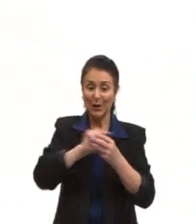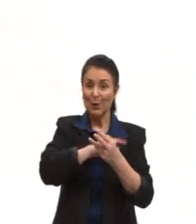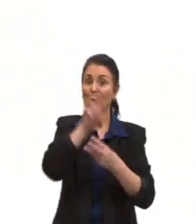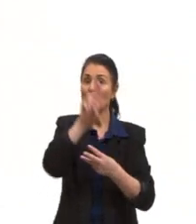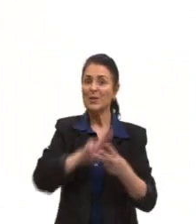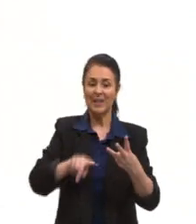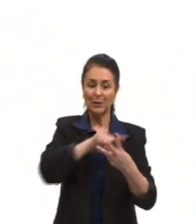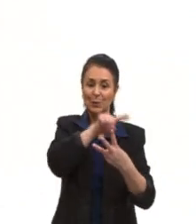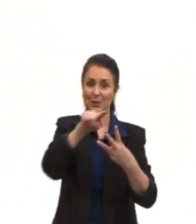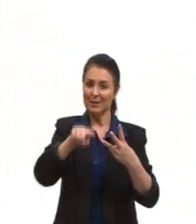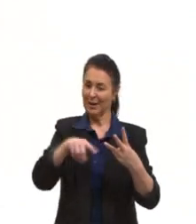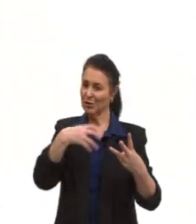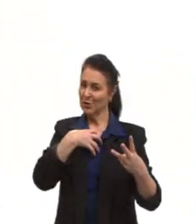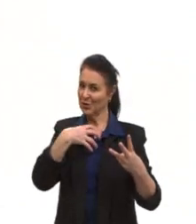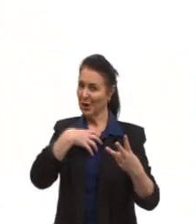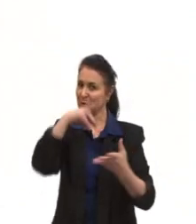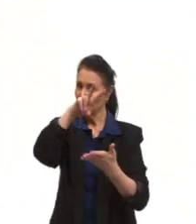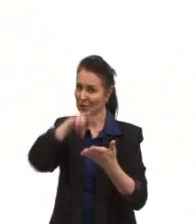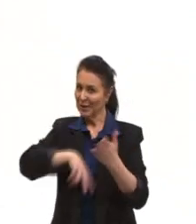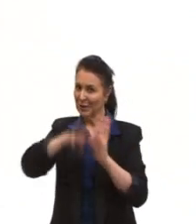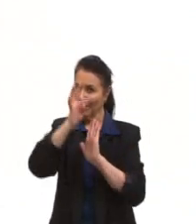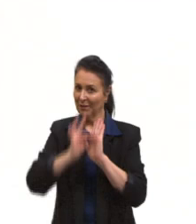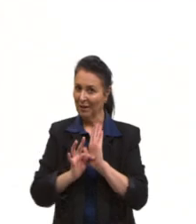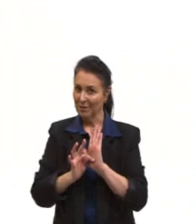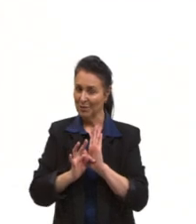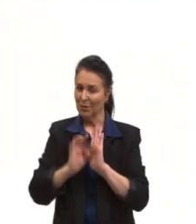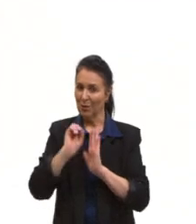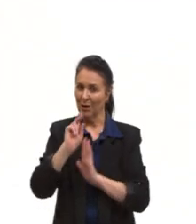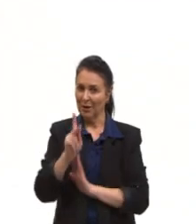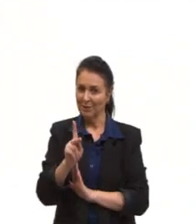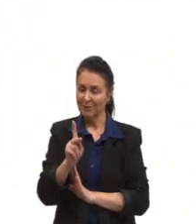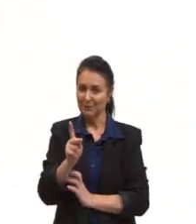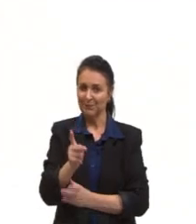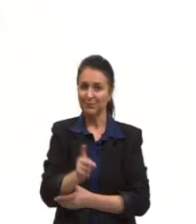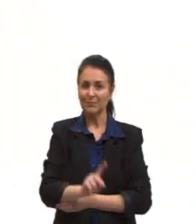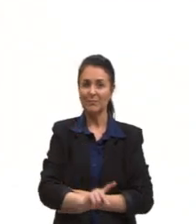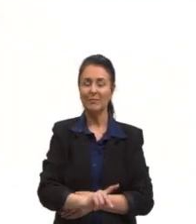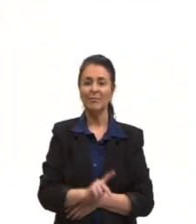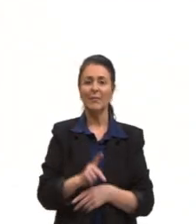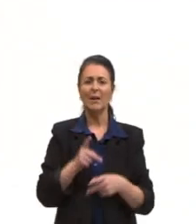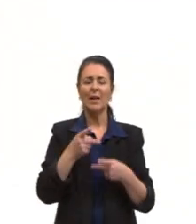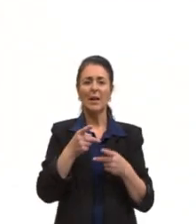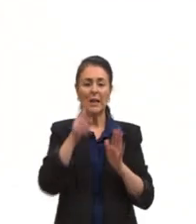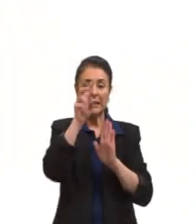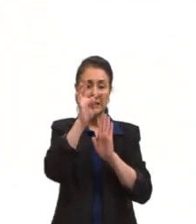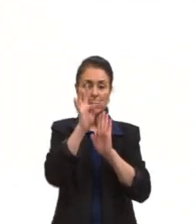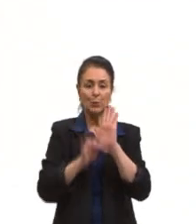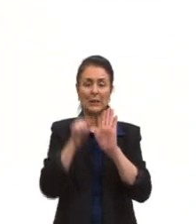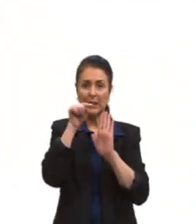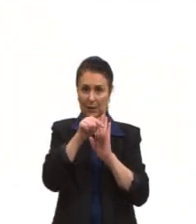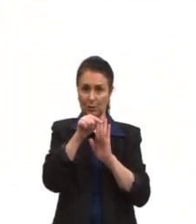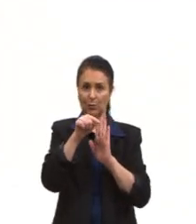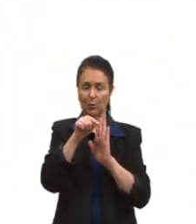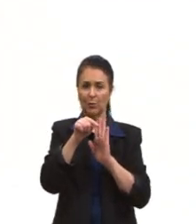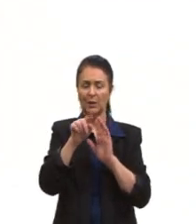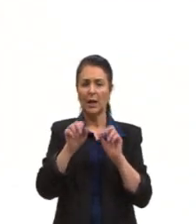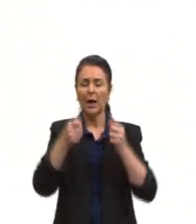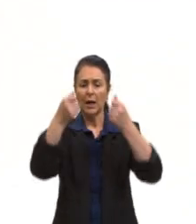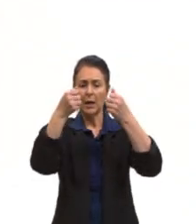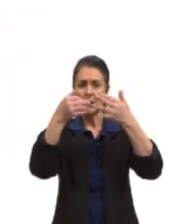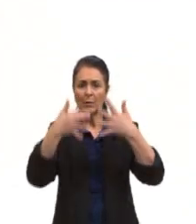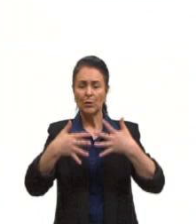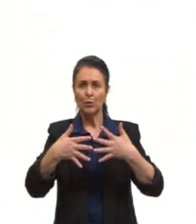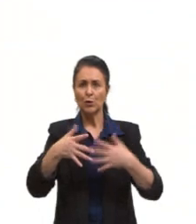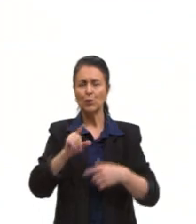prediction nesse texto aí ok certo pessoal e o texto a sobre a questão